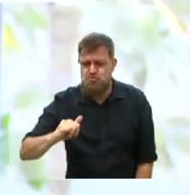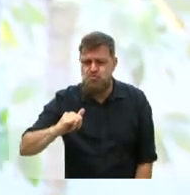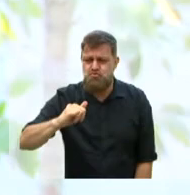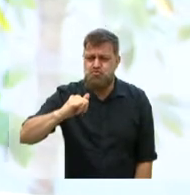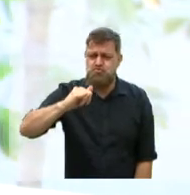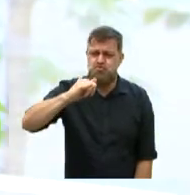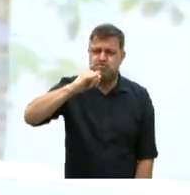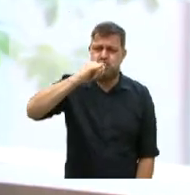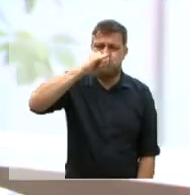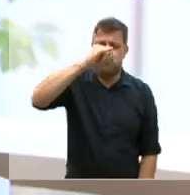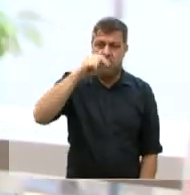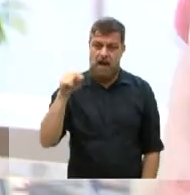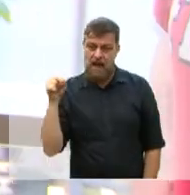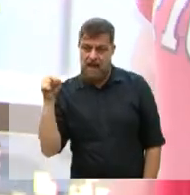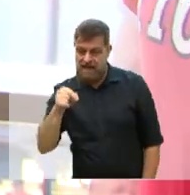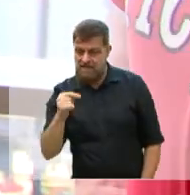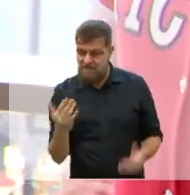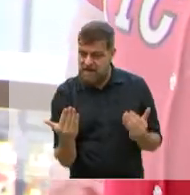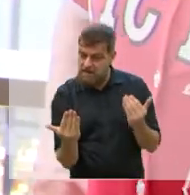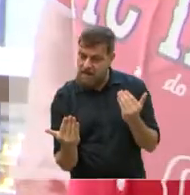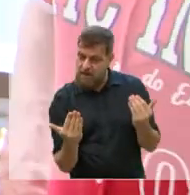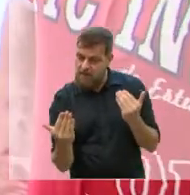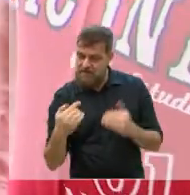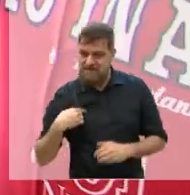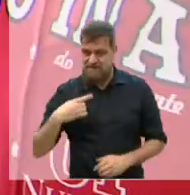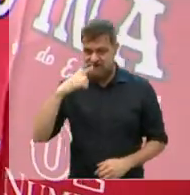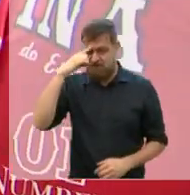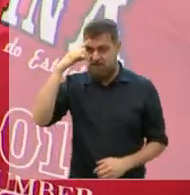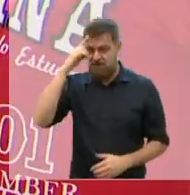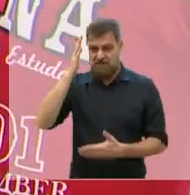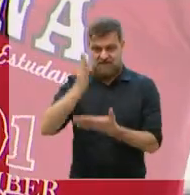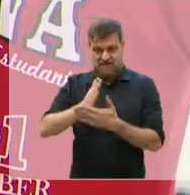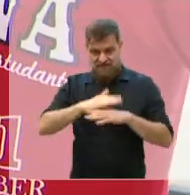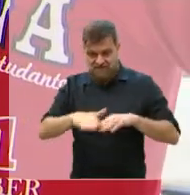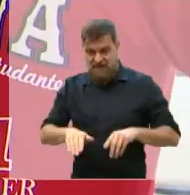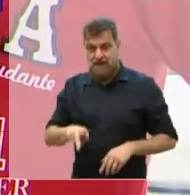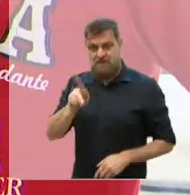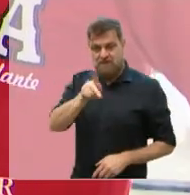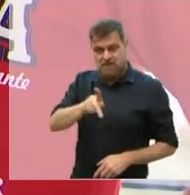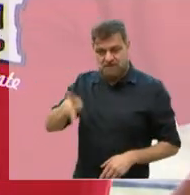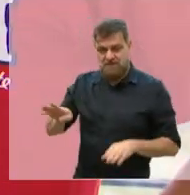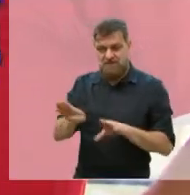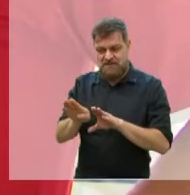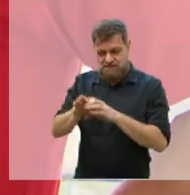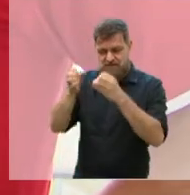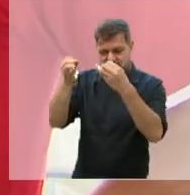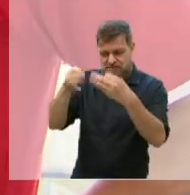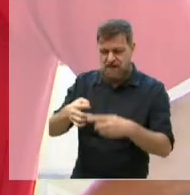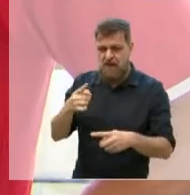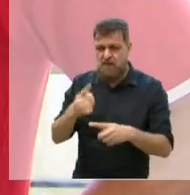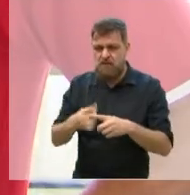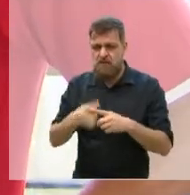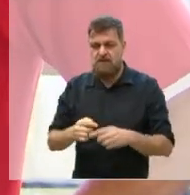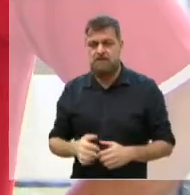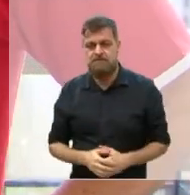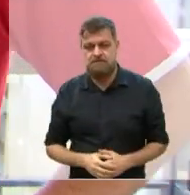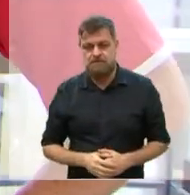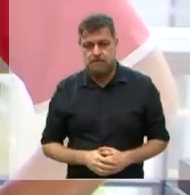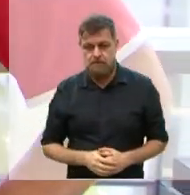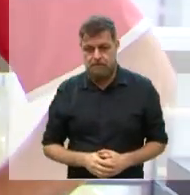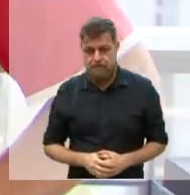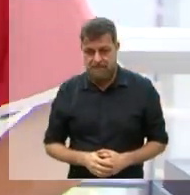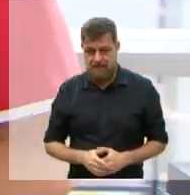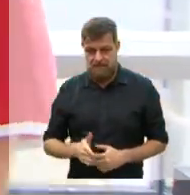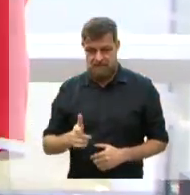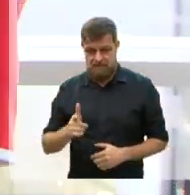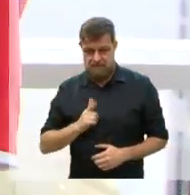Esse experimento aqui tira todas as nossas dúvidas de vez, e o professor também, né, professor? Por quê?